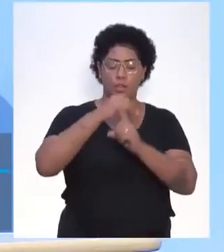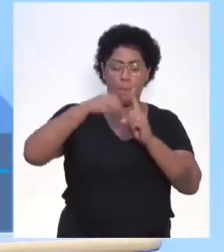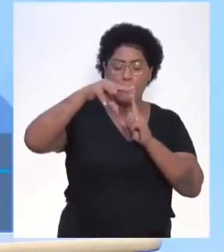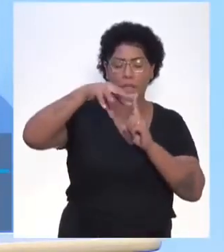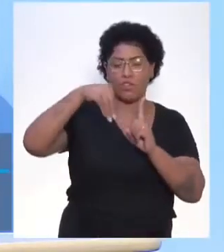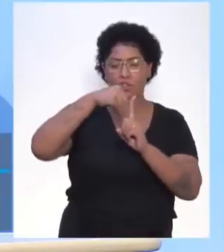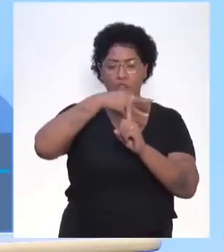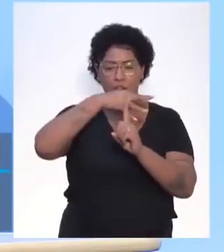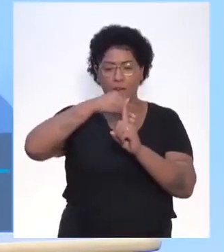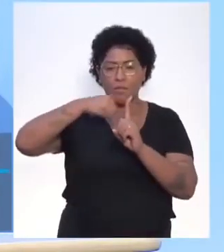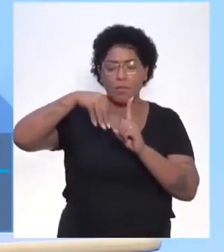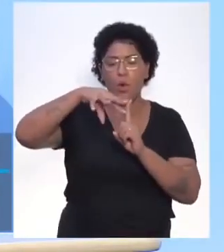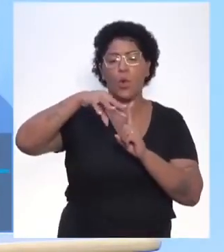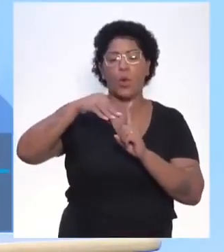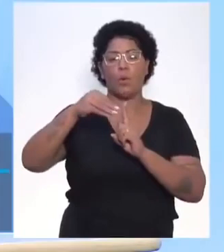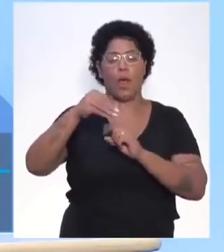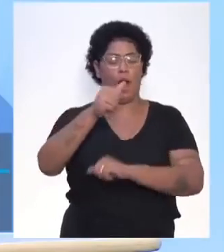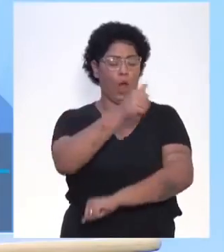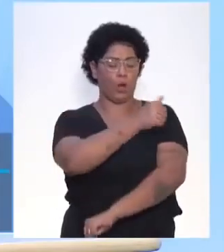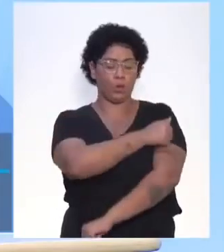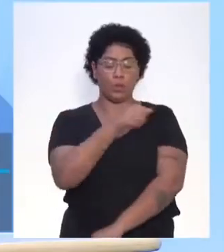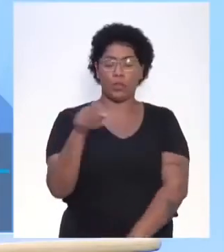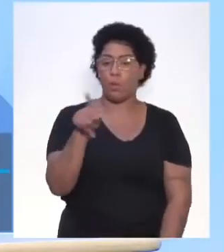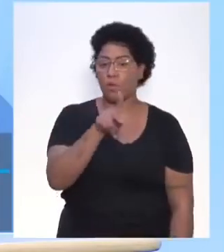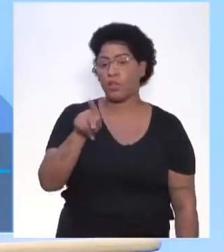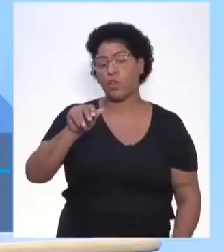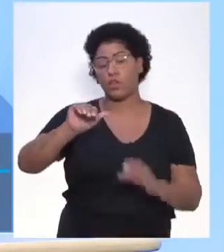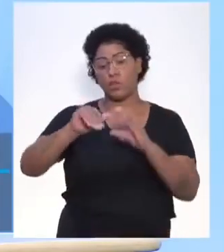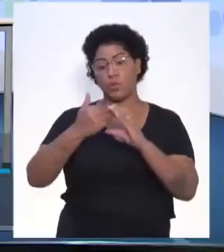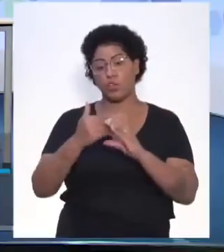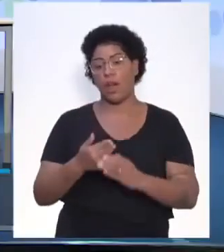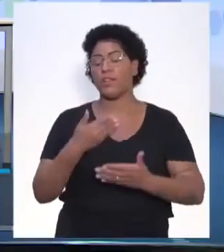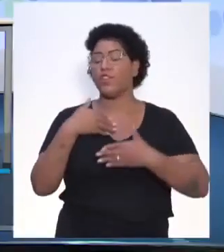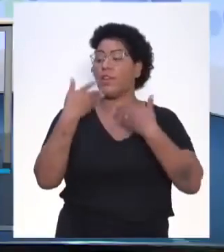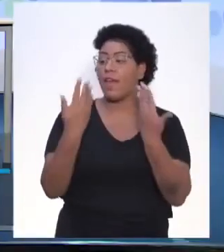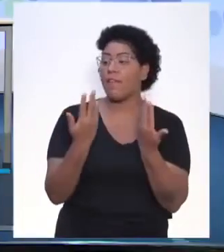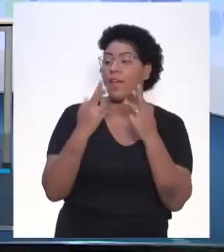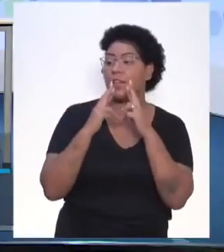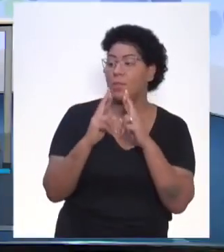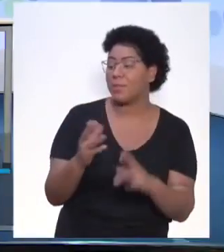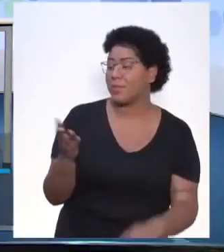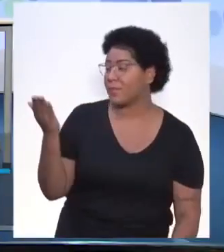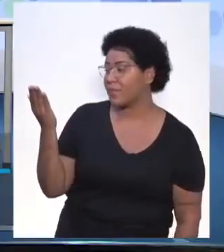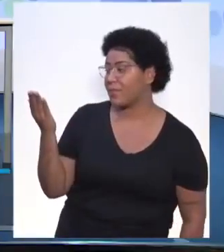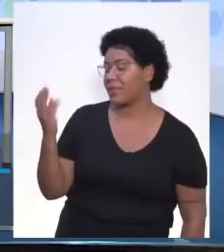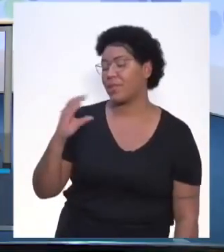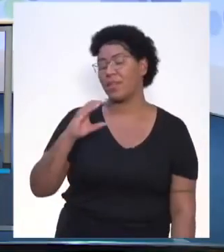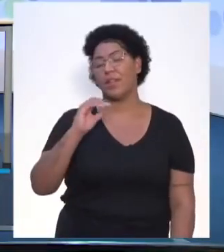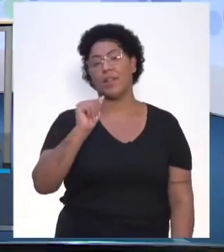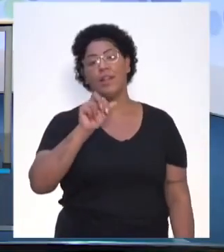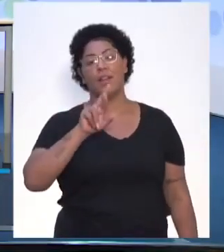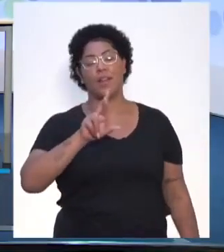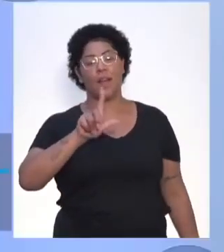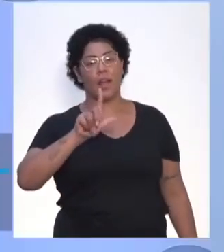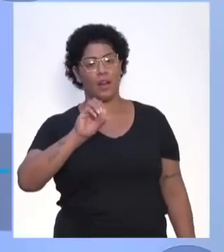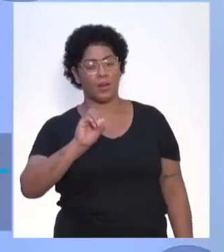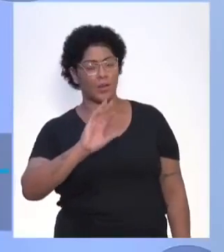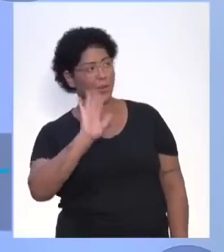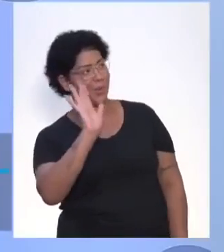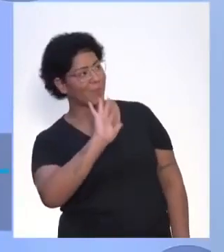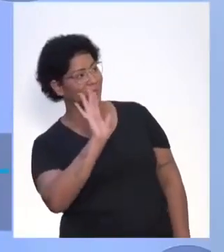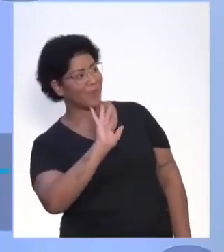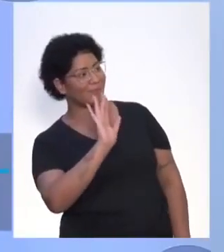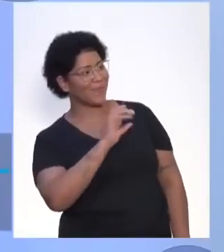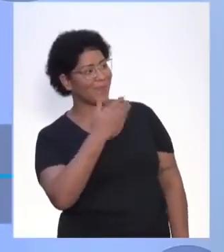de vocês, professores e estudantes no nosso chat, a gente conta com a presença do professor Carlos Neri. Tudo bem, professor Carlos? Tudo bem,